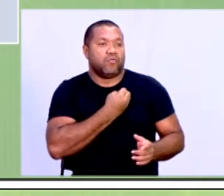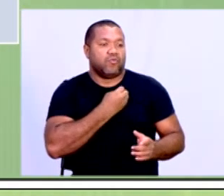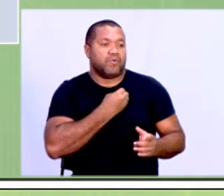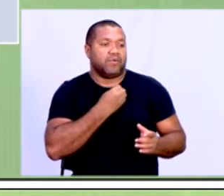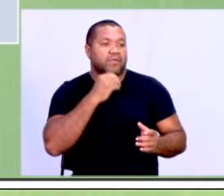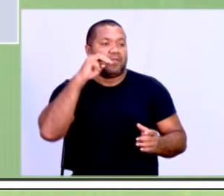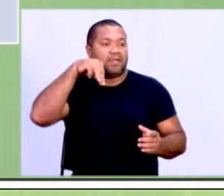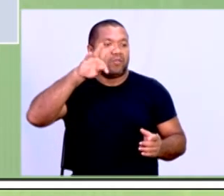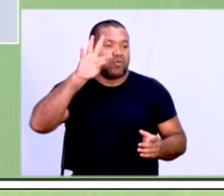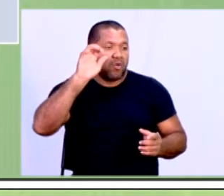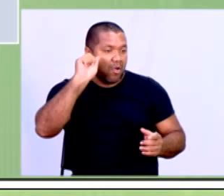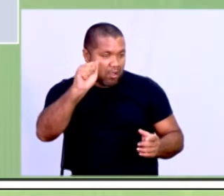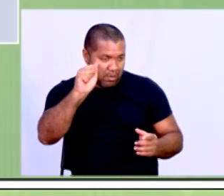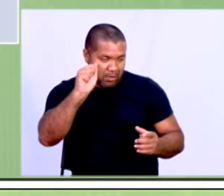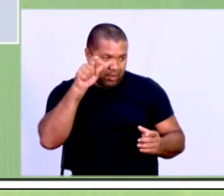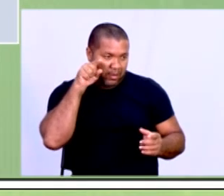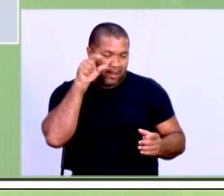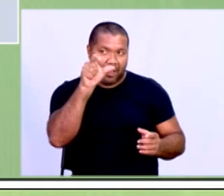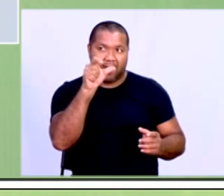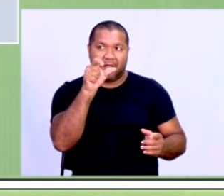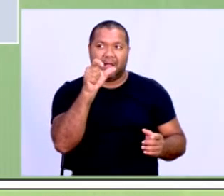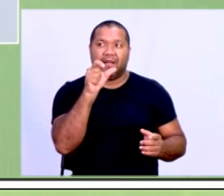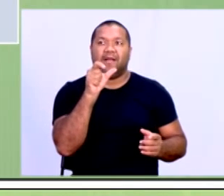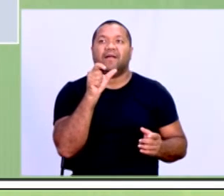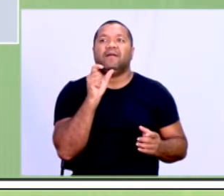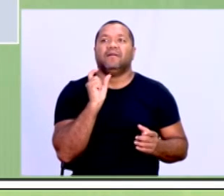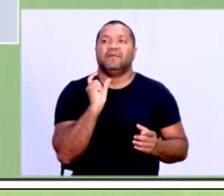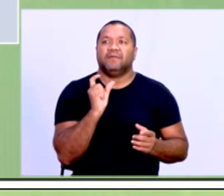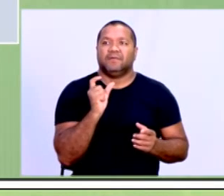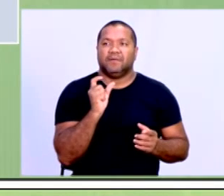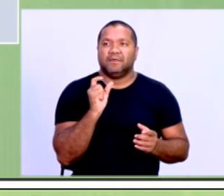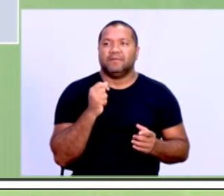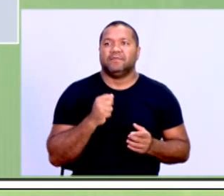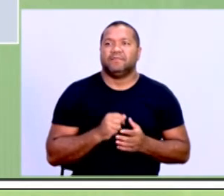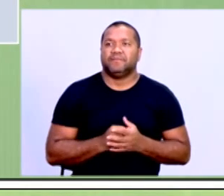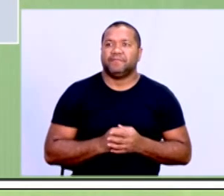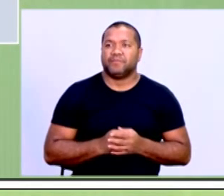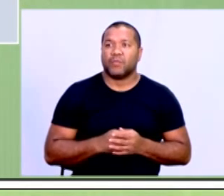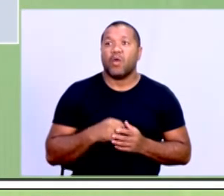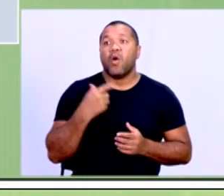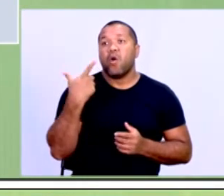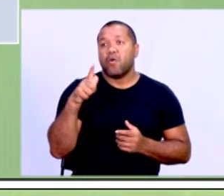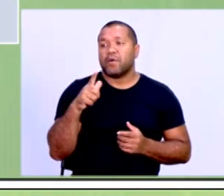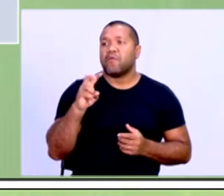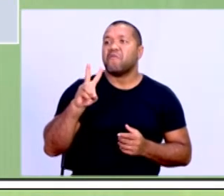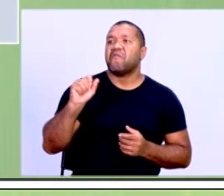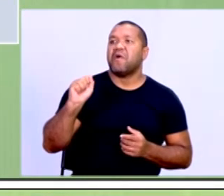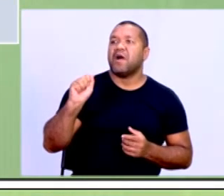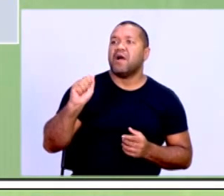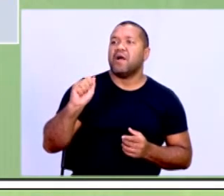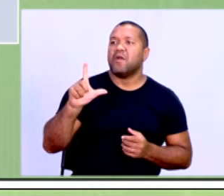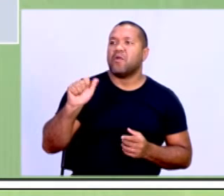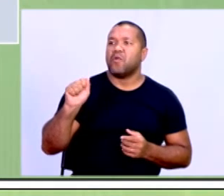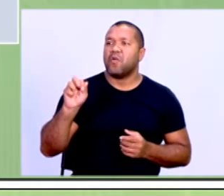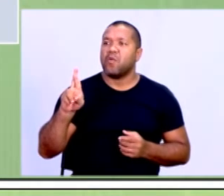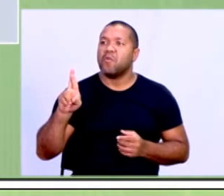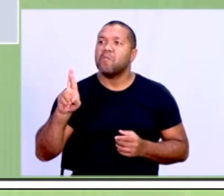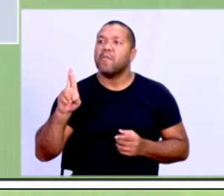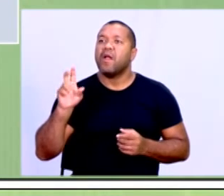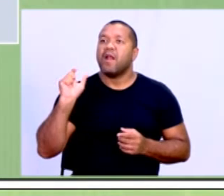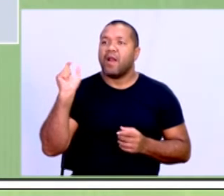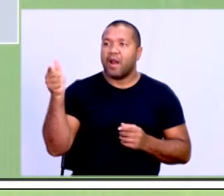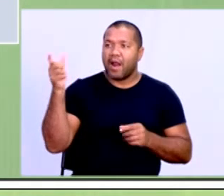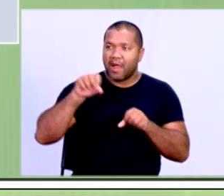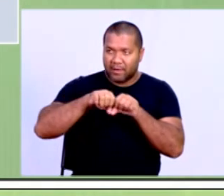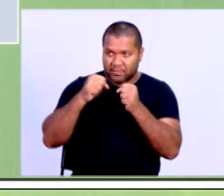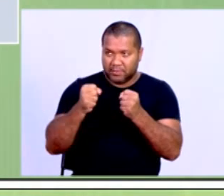nesse campo de identificação o número da duplicata. Outra coisa, o valor. Lá no campo do